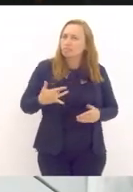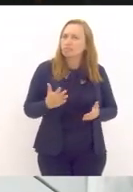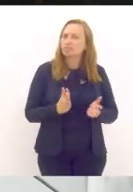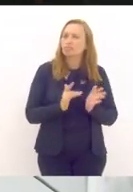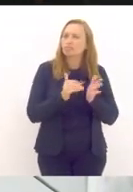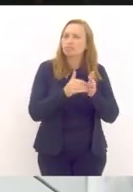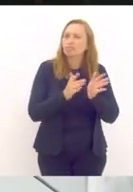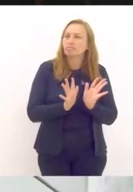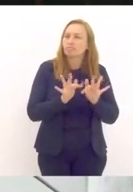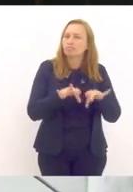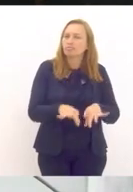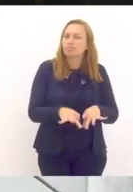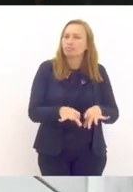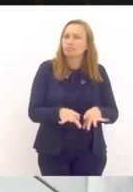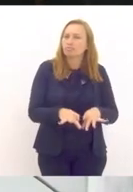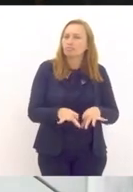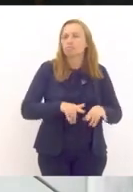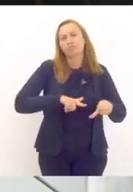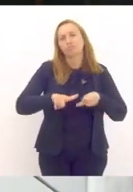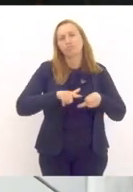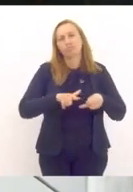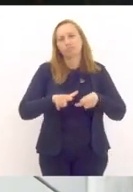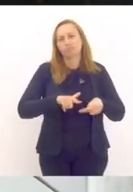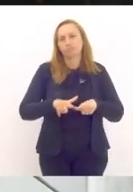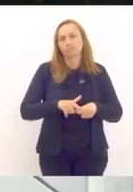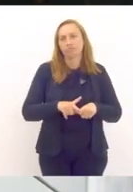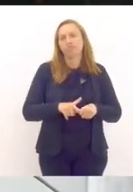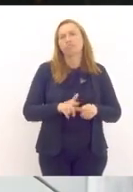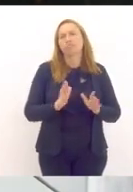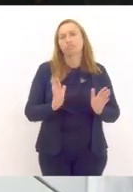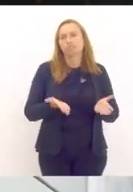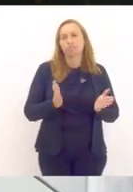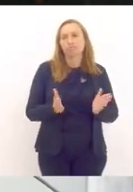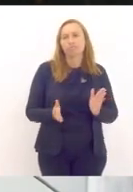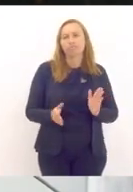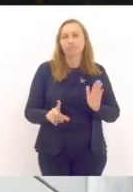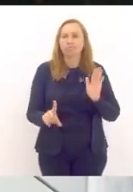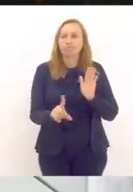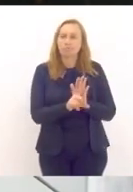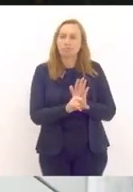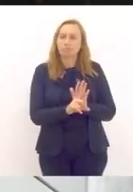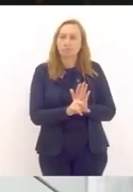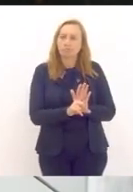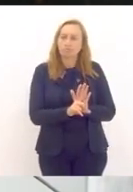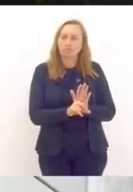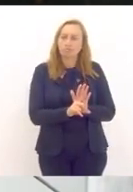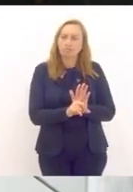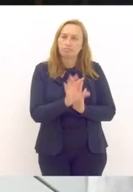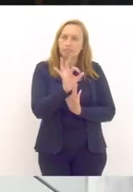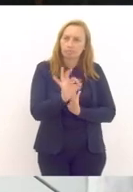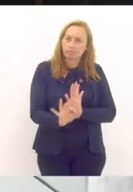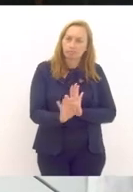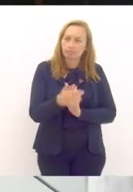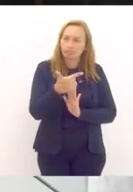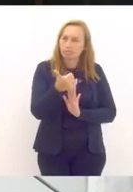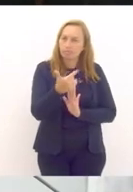gestão? Já que a previsão, conforme a lei orçamentária, será de um percentual de